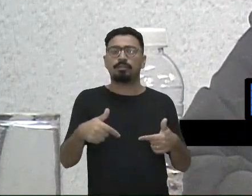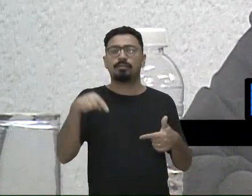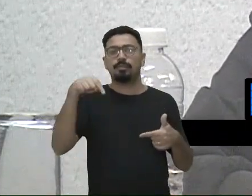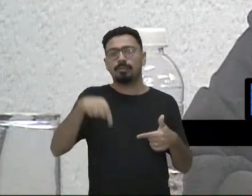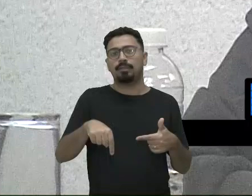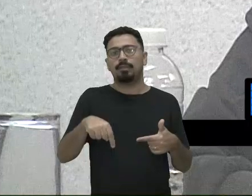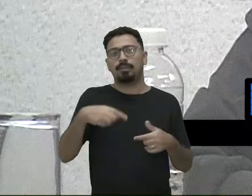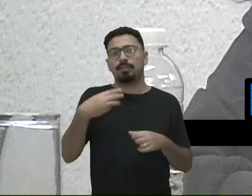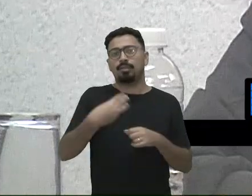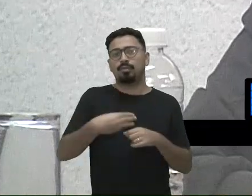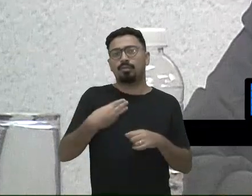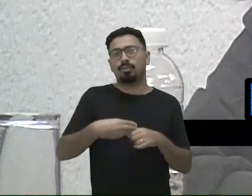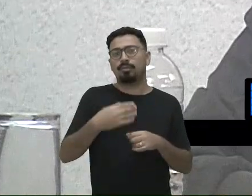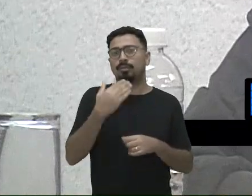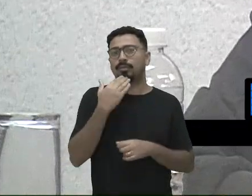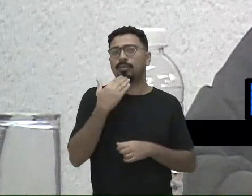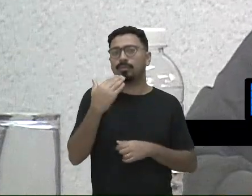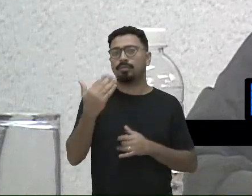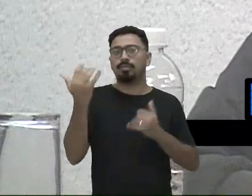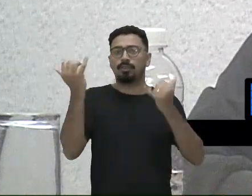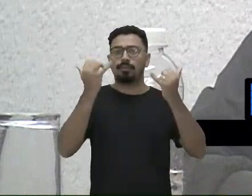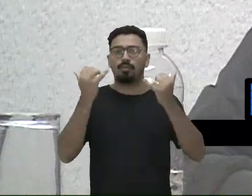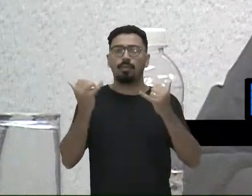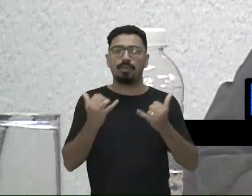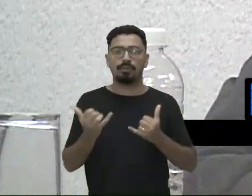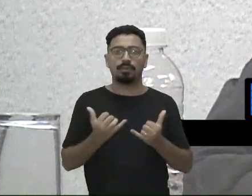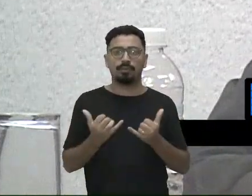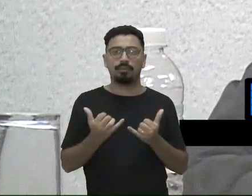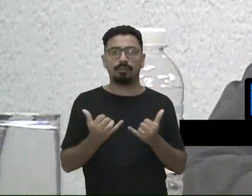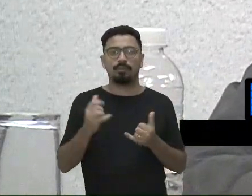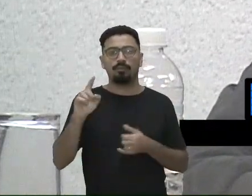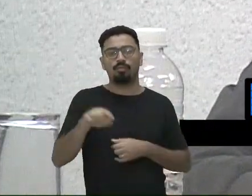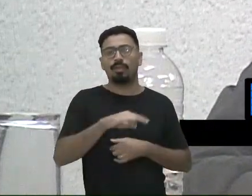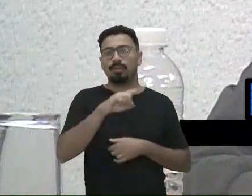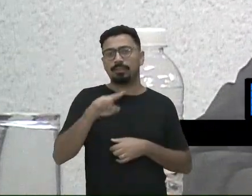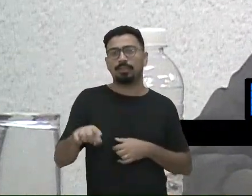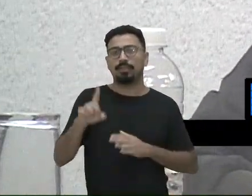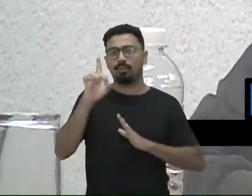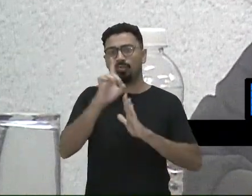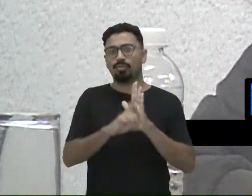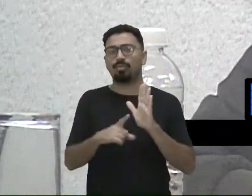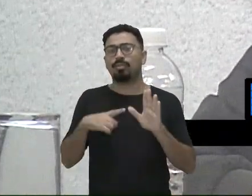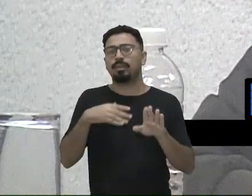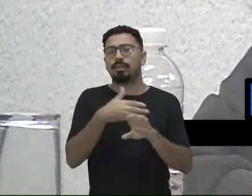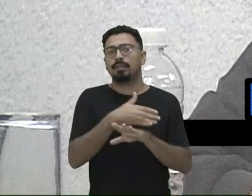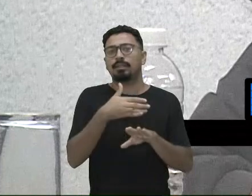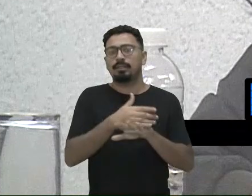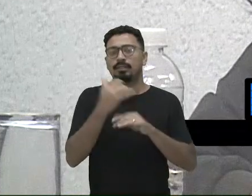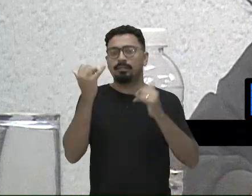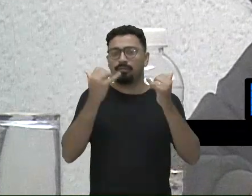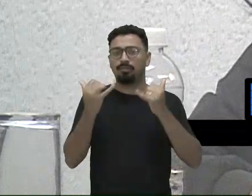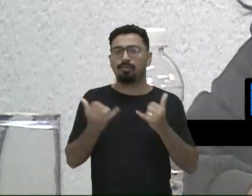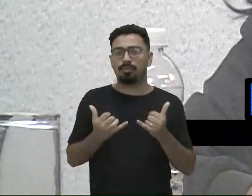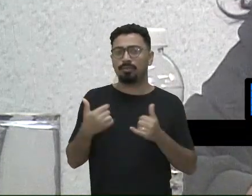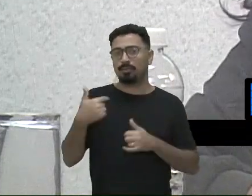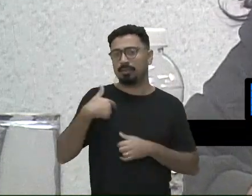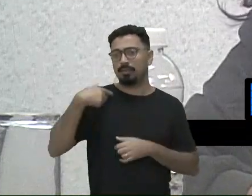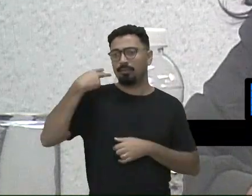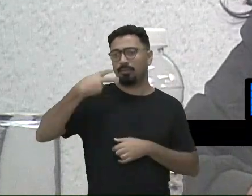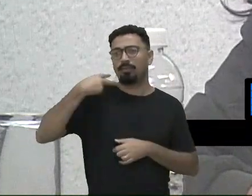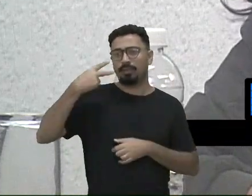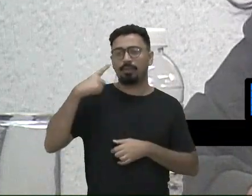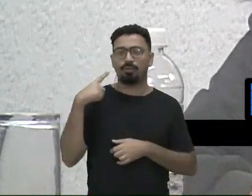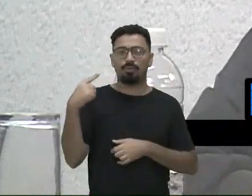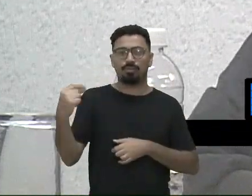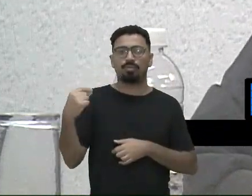nosso município eu estava solicitando informação e foi rejeitado o meu direito de ter acesso à informação. Eu, uma vereadora